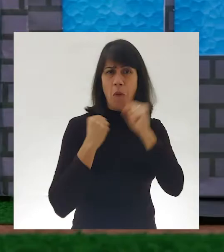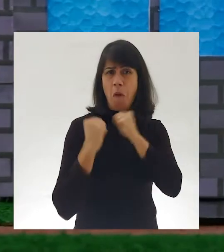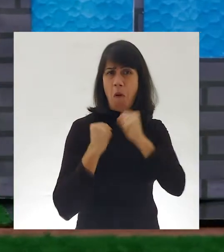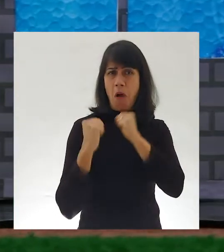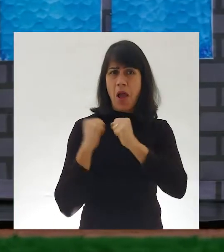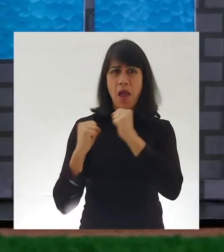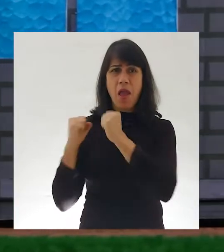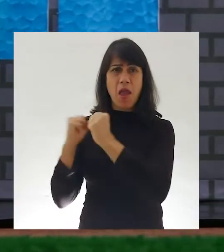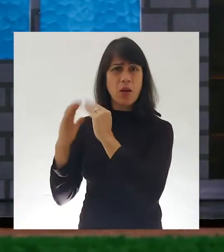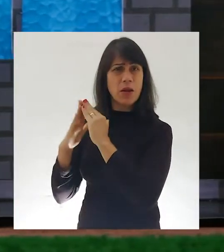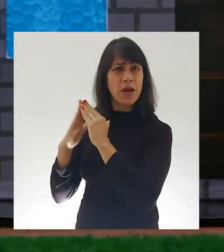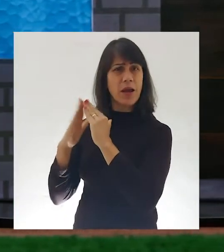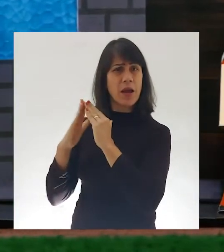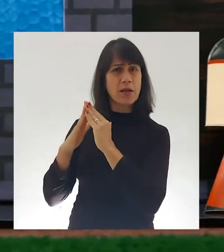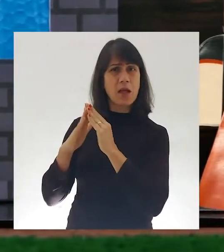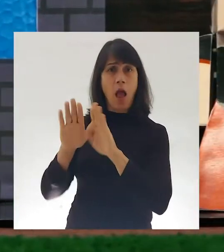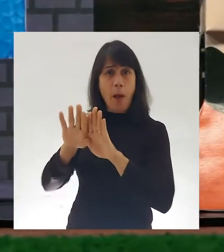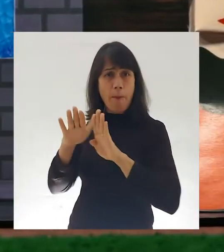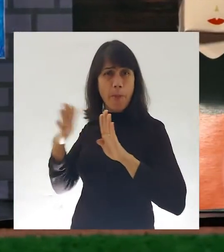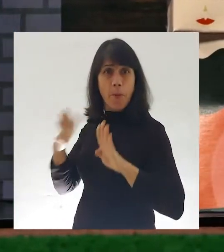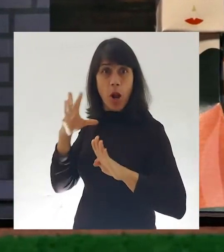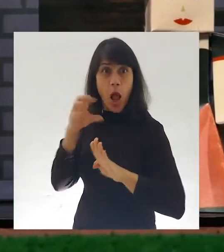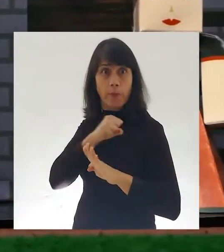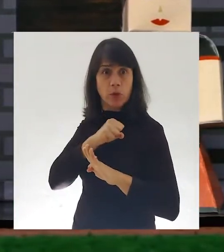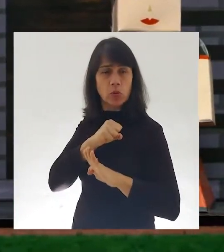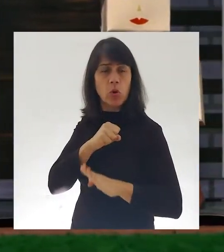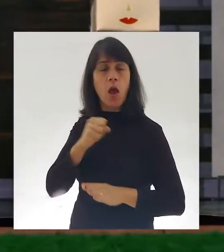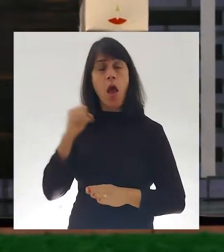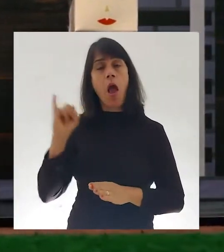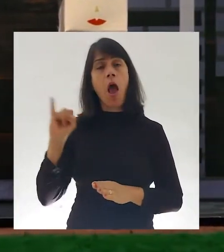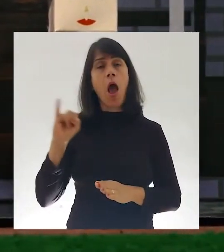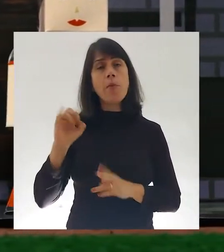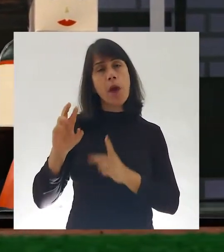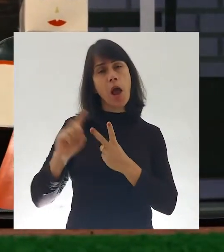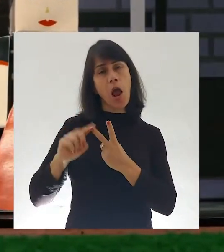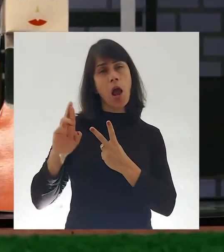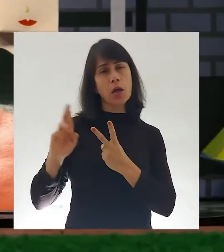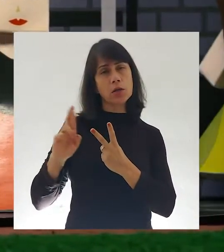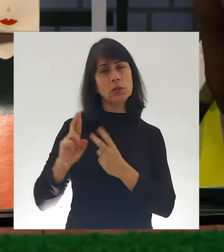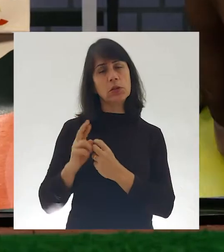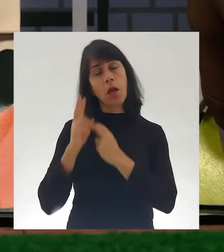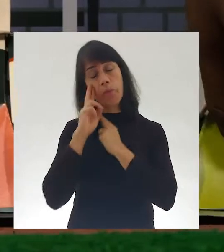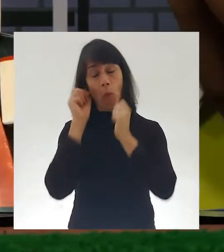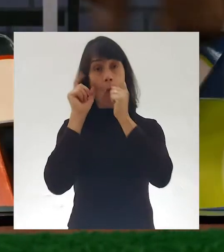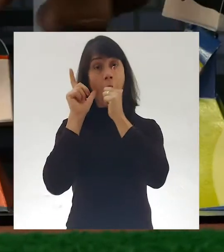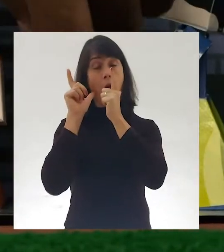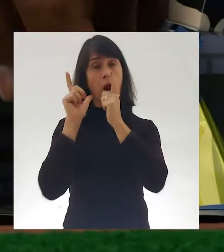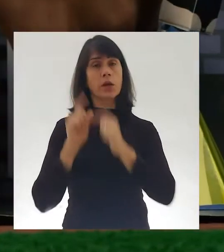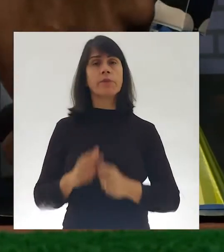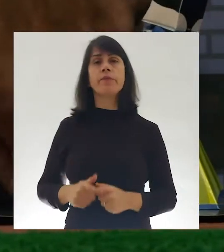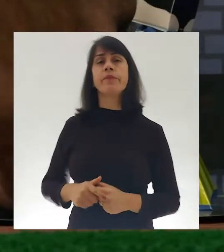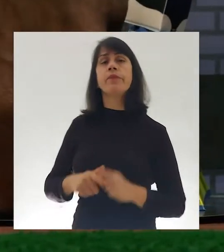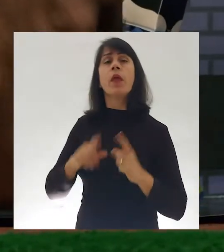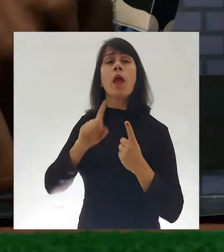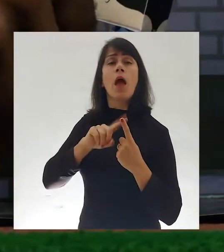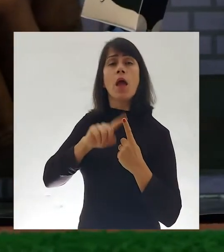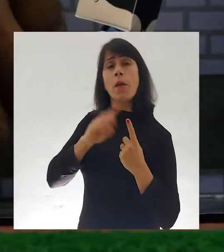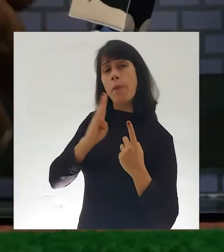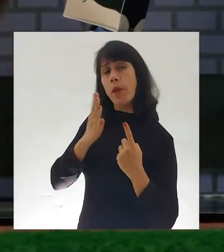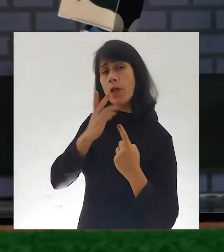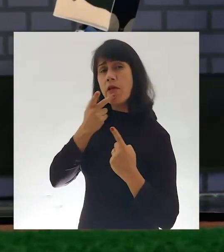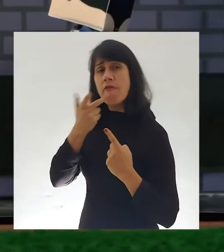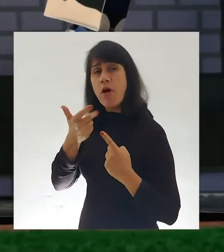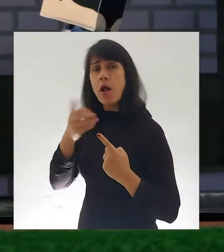para casa correndo. Abriu a porta tão rápido que acordou Raícha. Beatriz então conta para Hera o